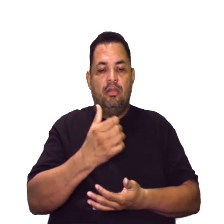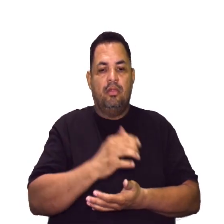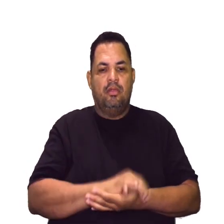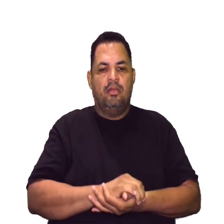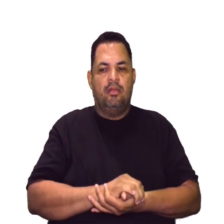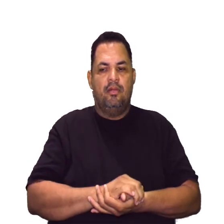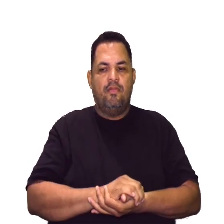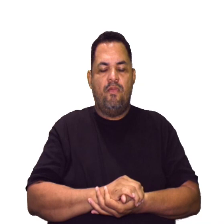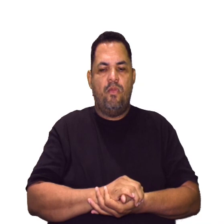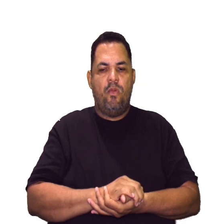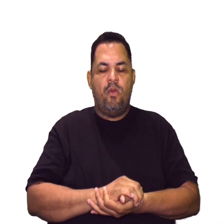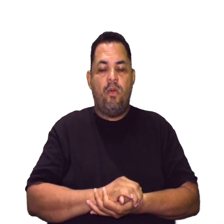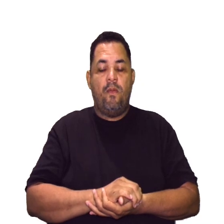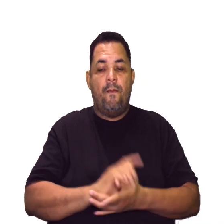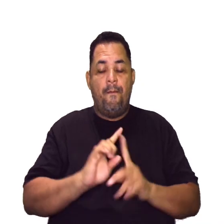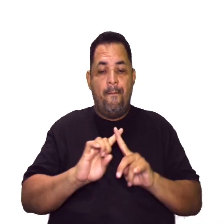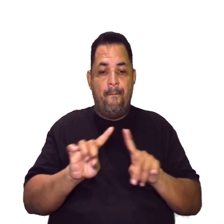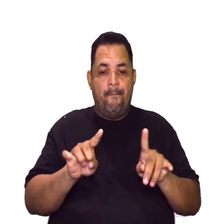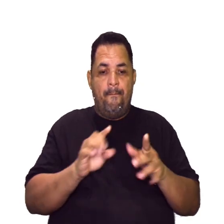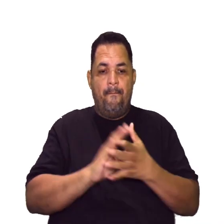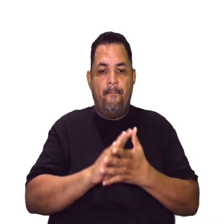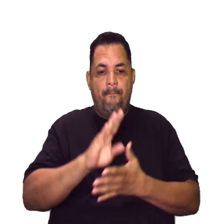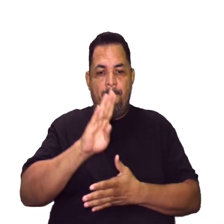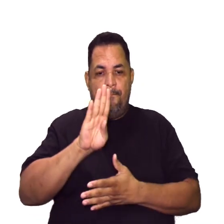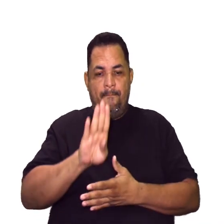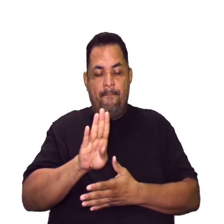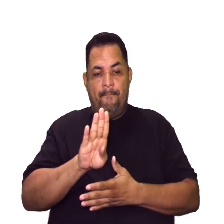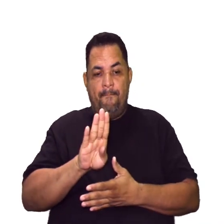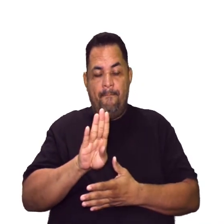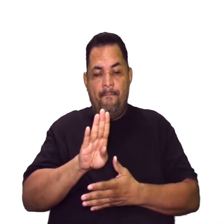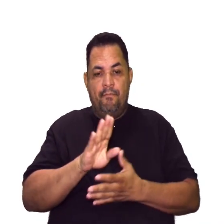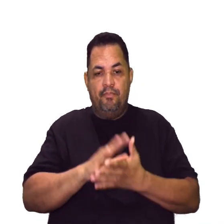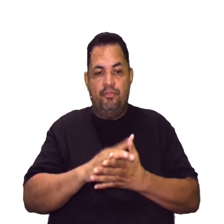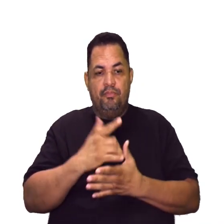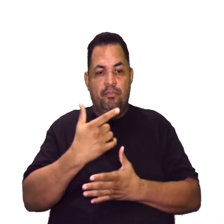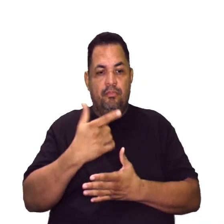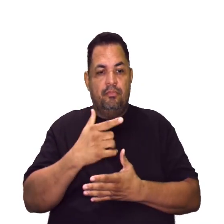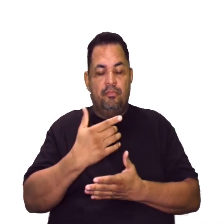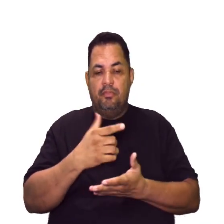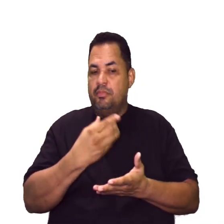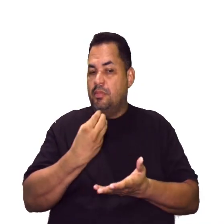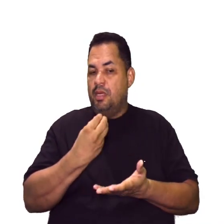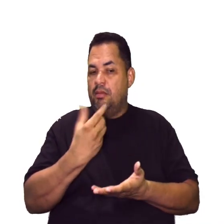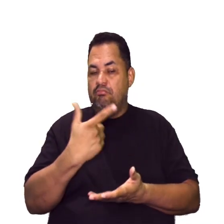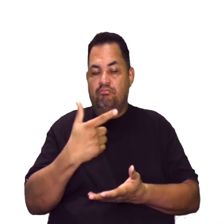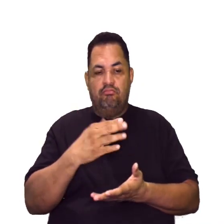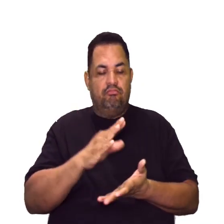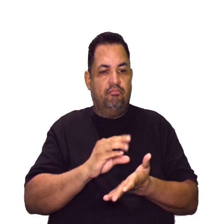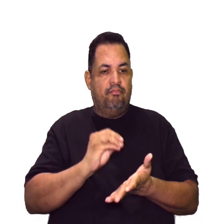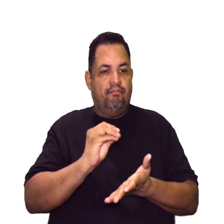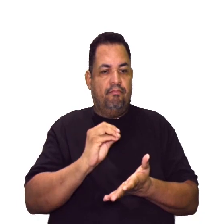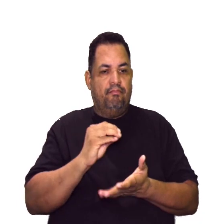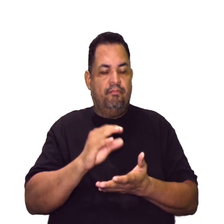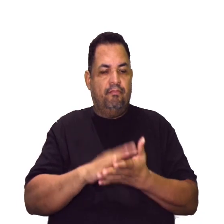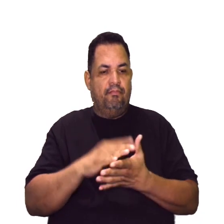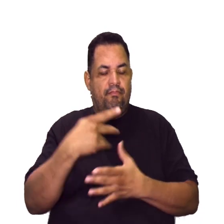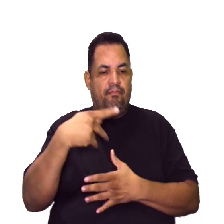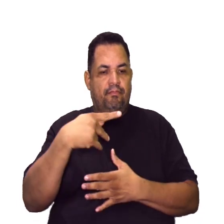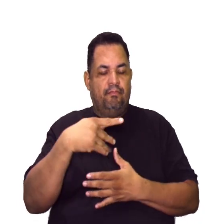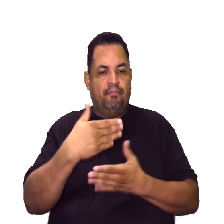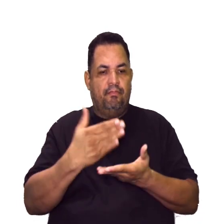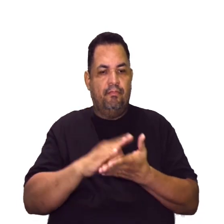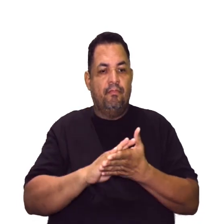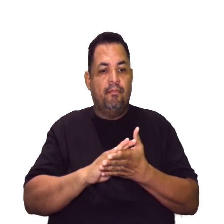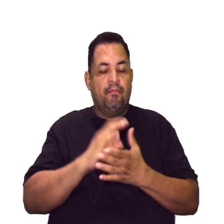inserções. Acontece que no boro não sobra par de elétrons disponíveis. Se não sobra par de